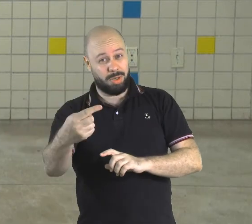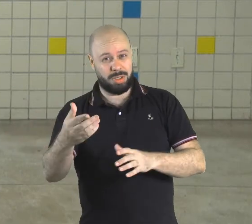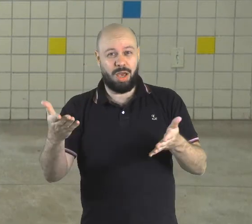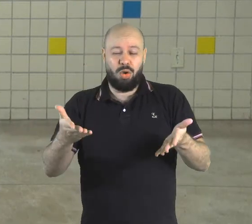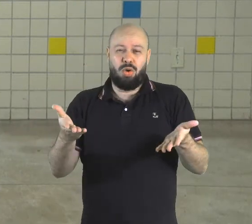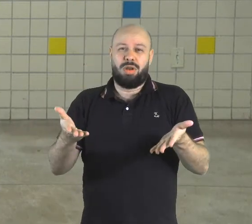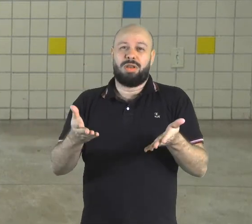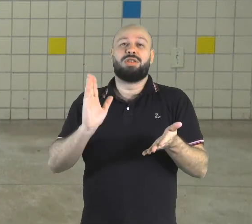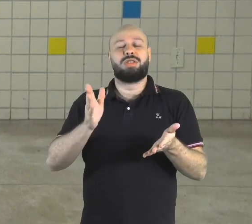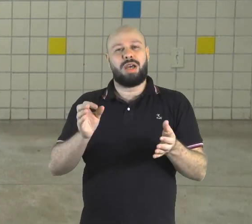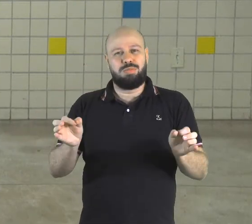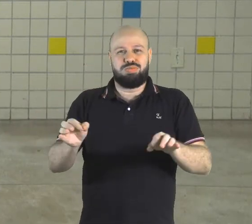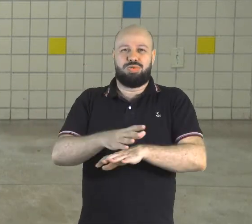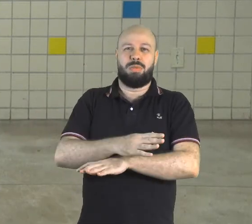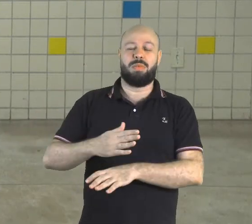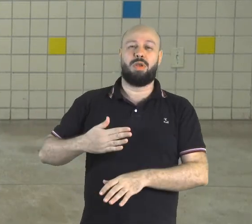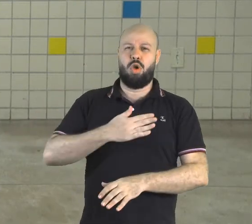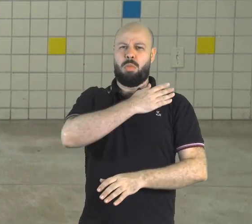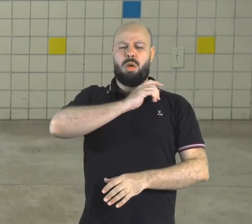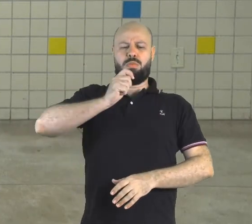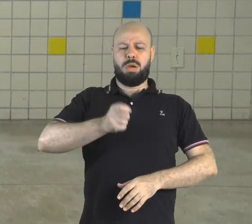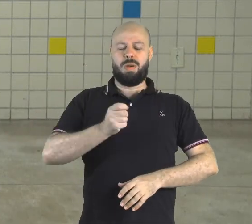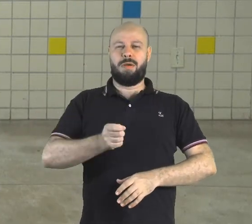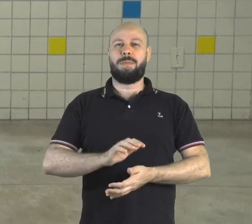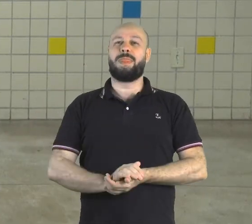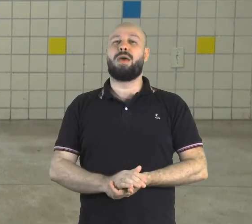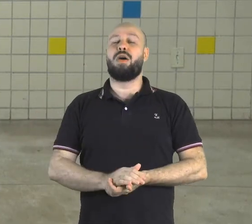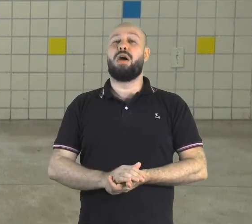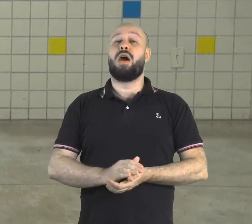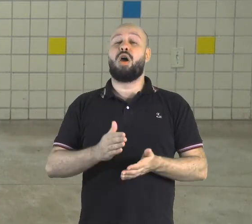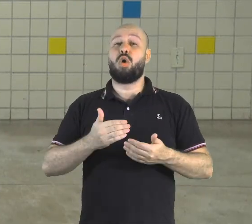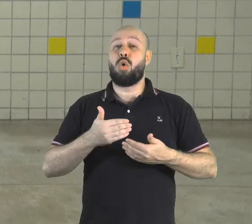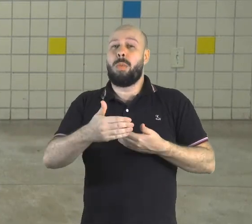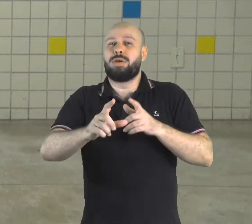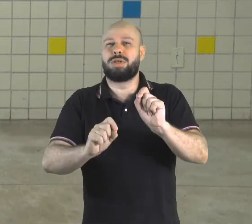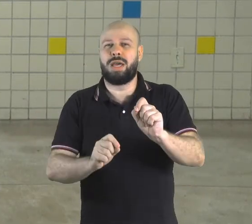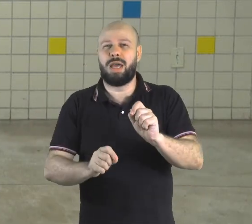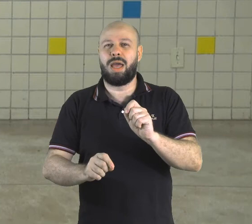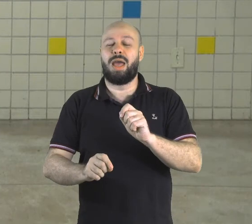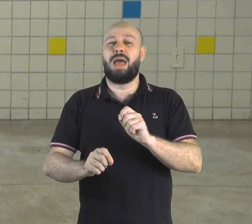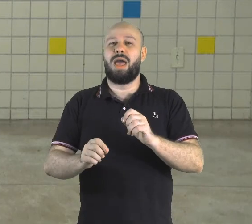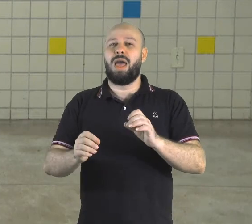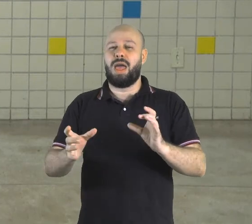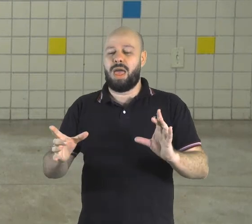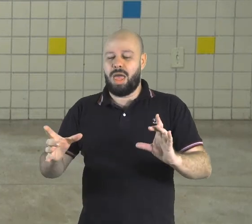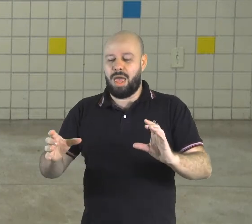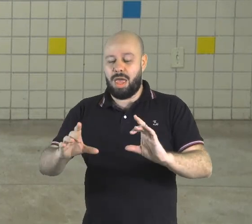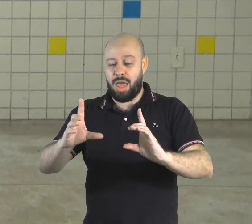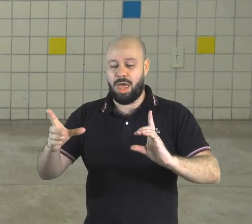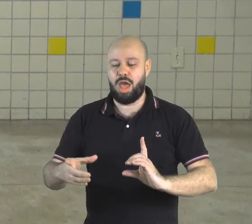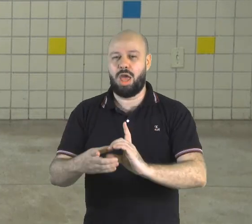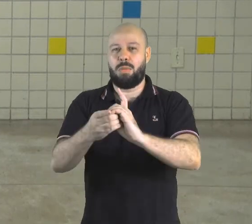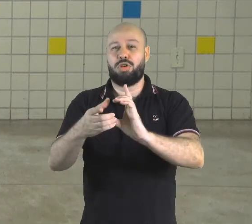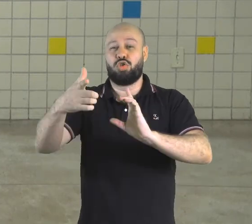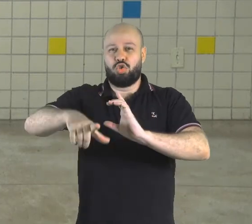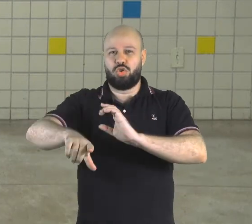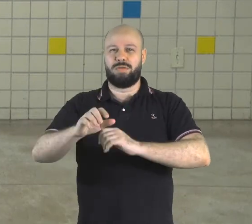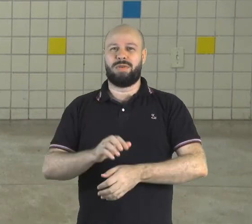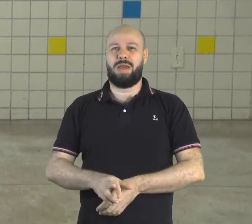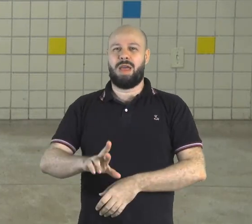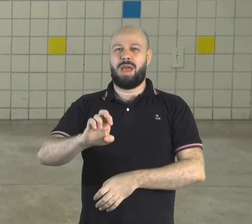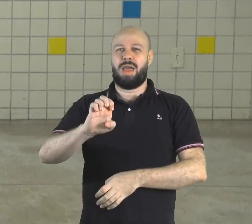encerramos a ditadura militar e começamos a redemocratização. Turma, leiam,